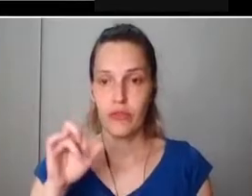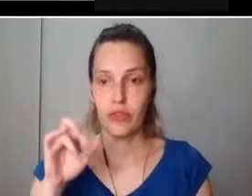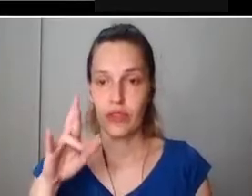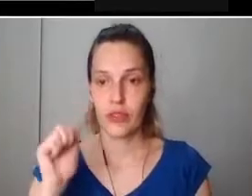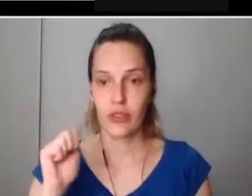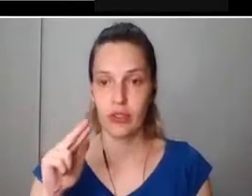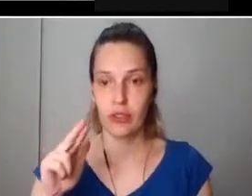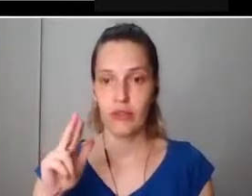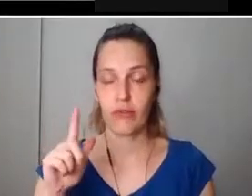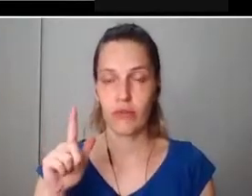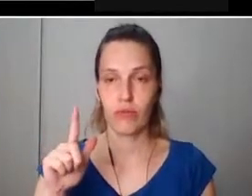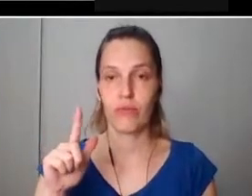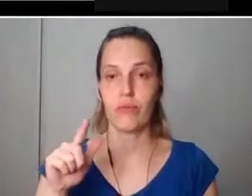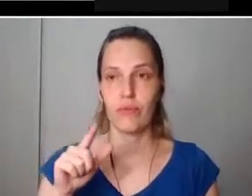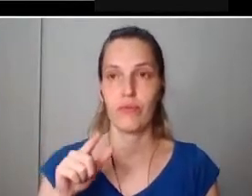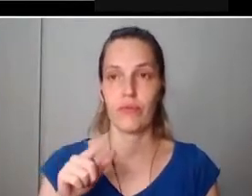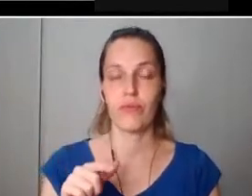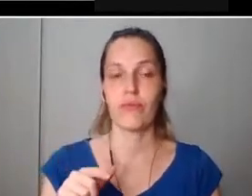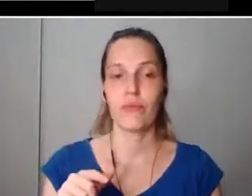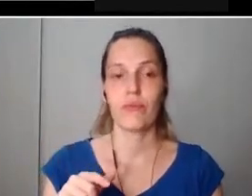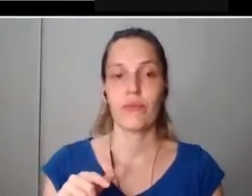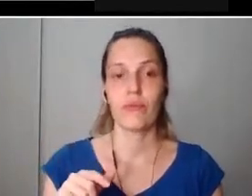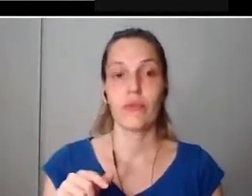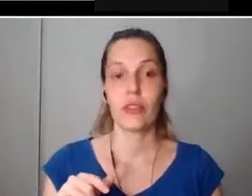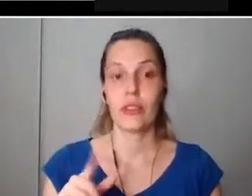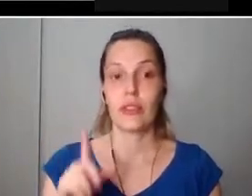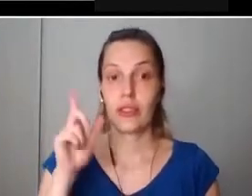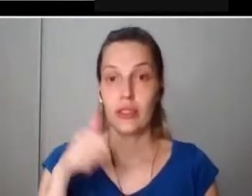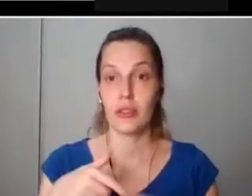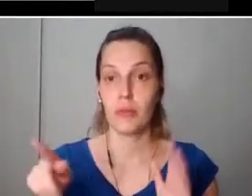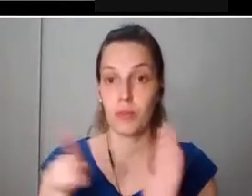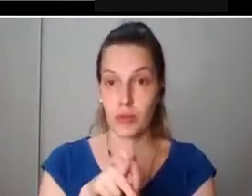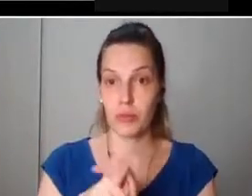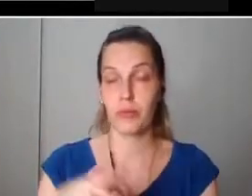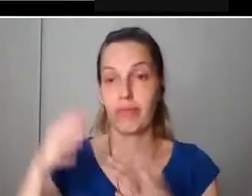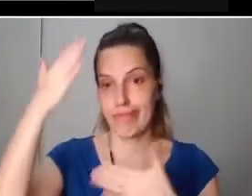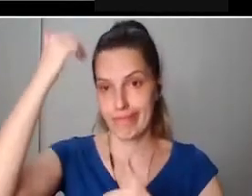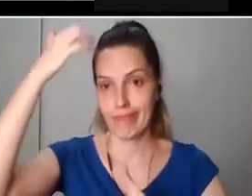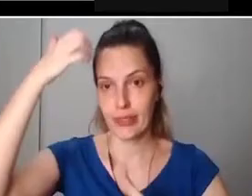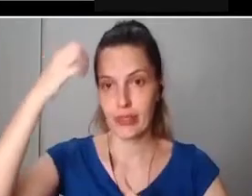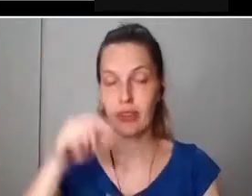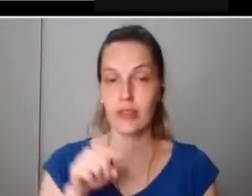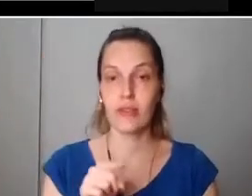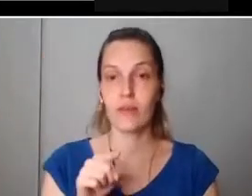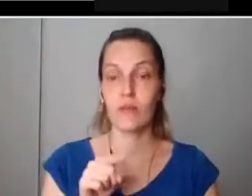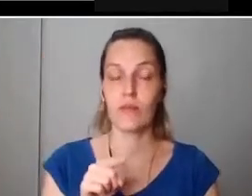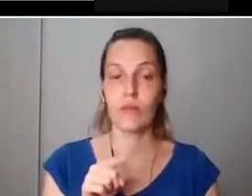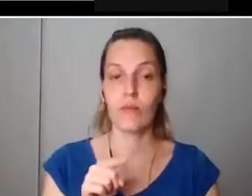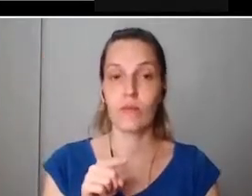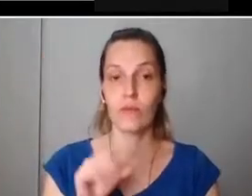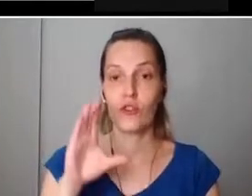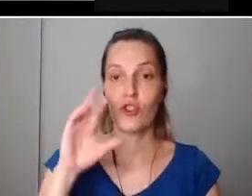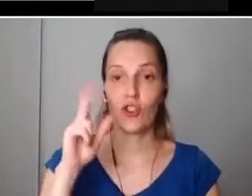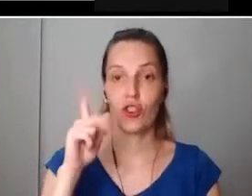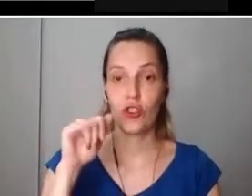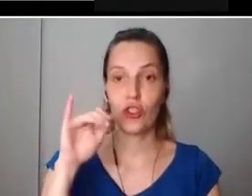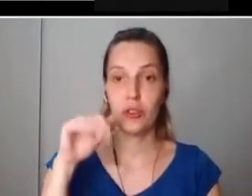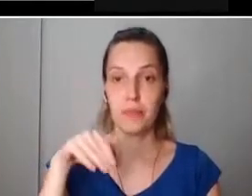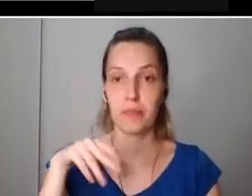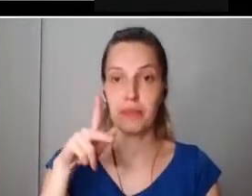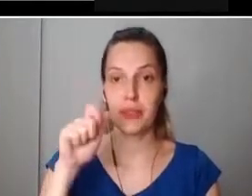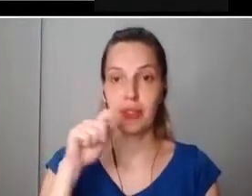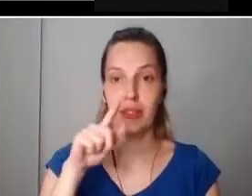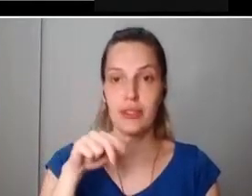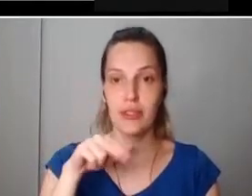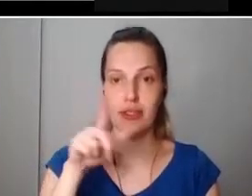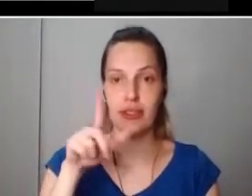de chimpanzé, né, então a gente se modifica o vírus, né, coloca ali a mensagem